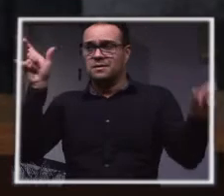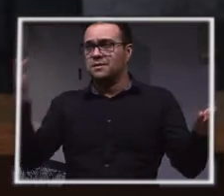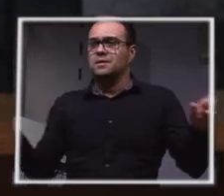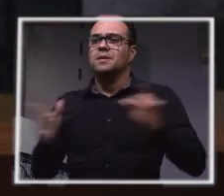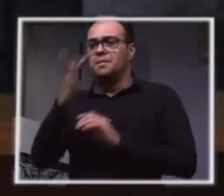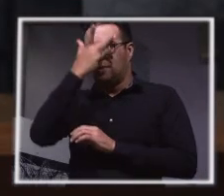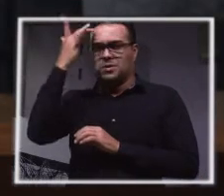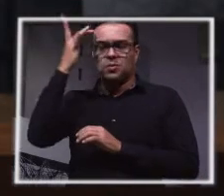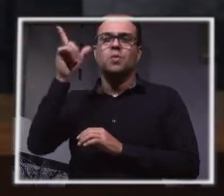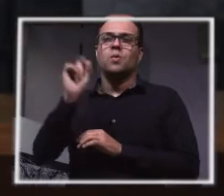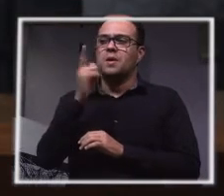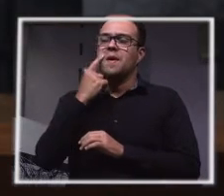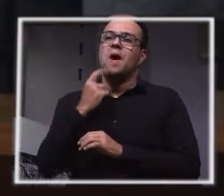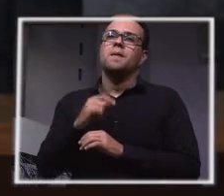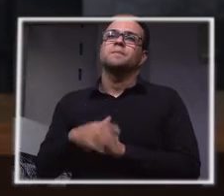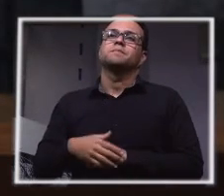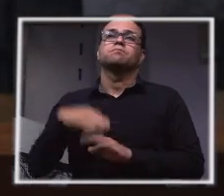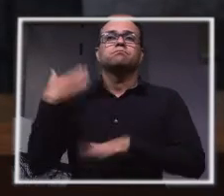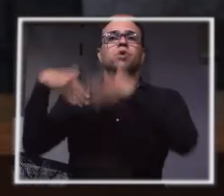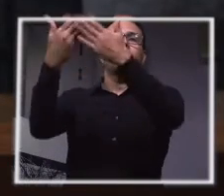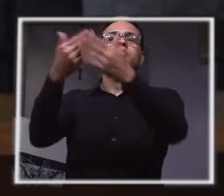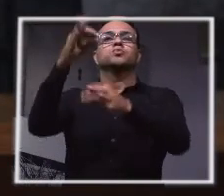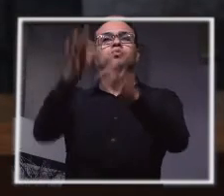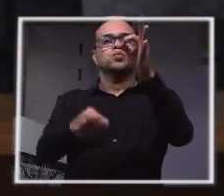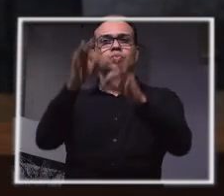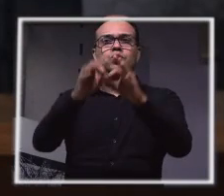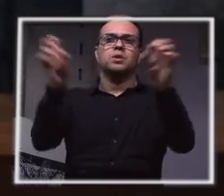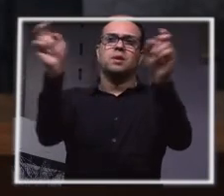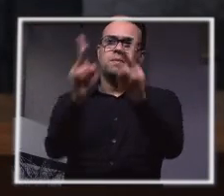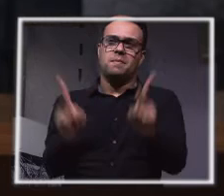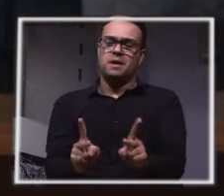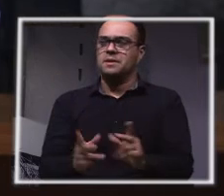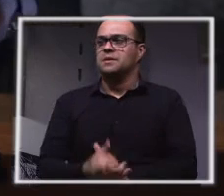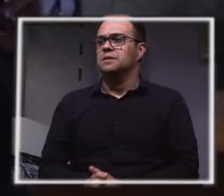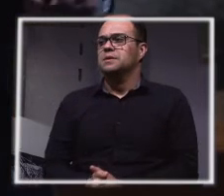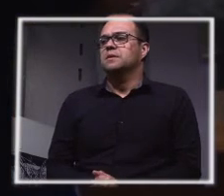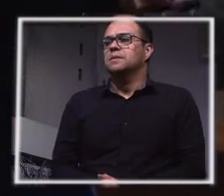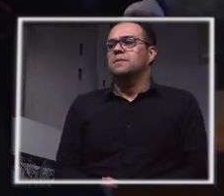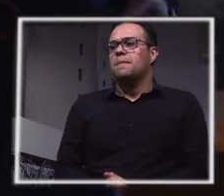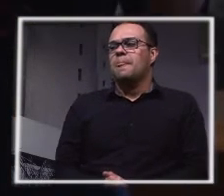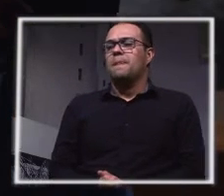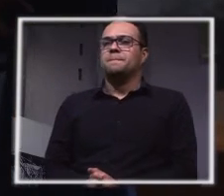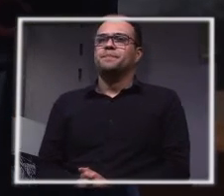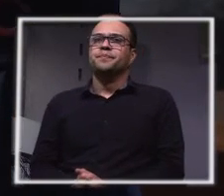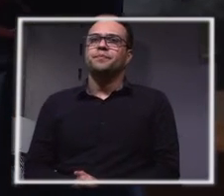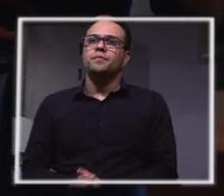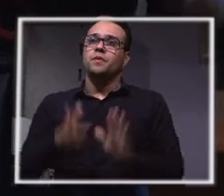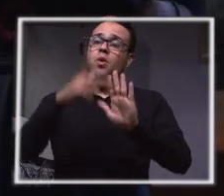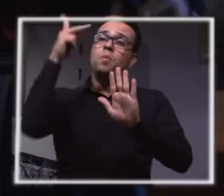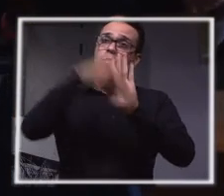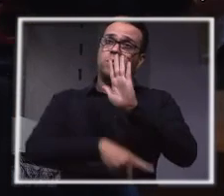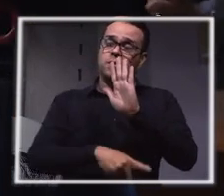cidadã, num agente de promoção da justiça e da paz. As atividades do programa